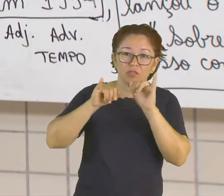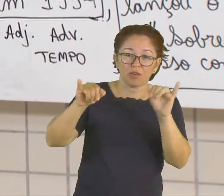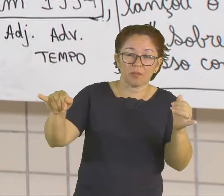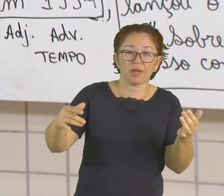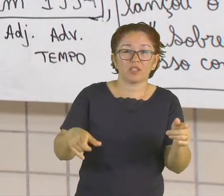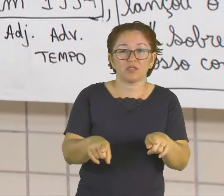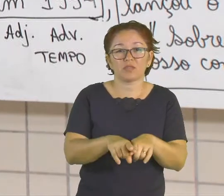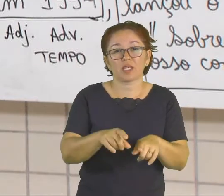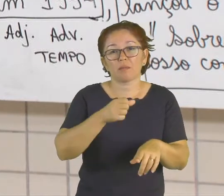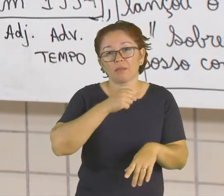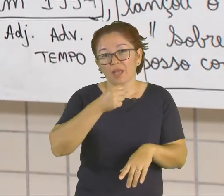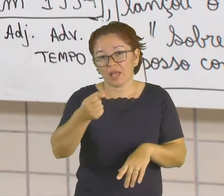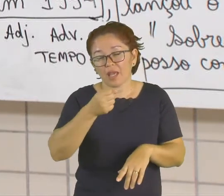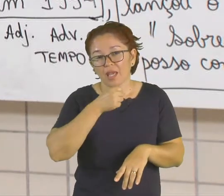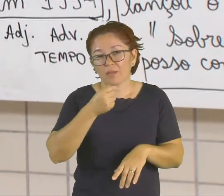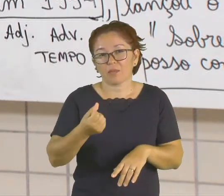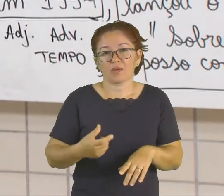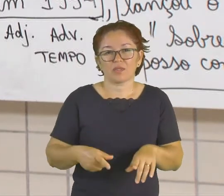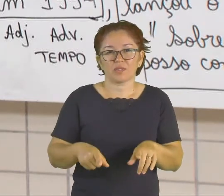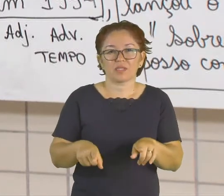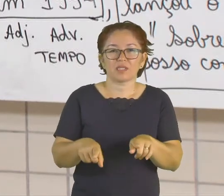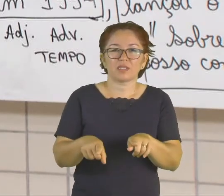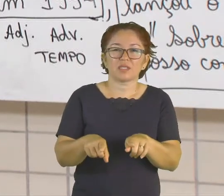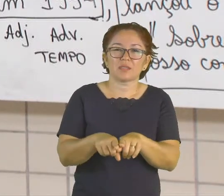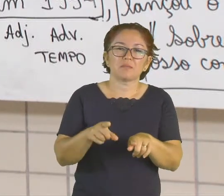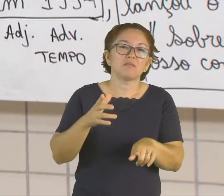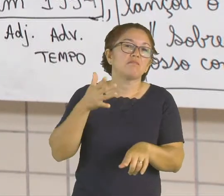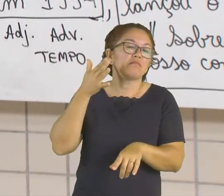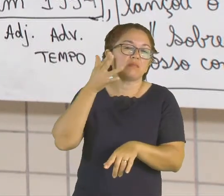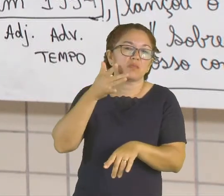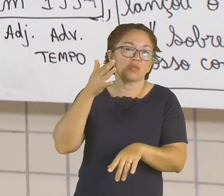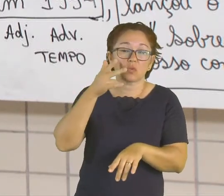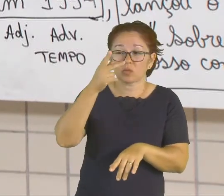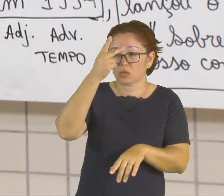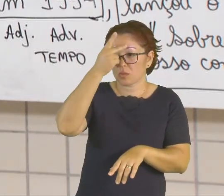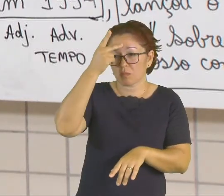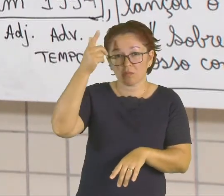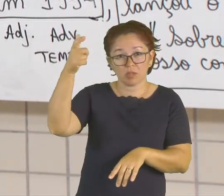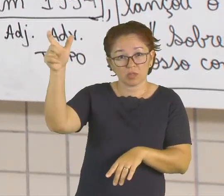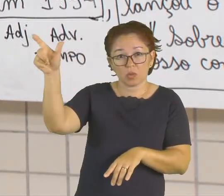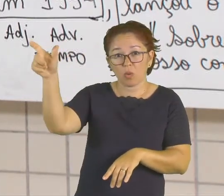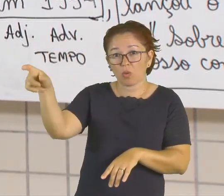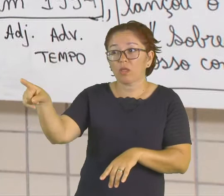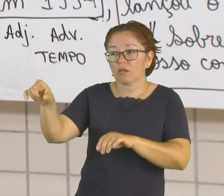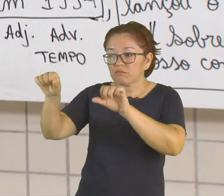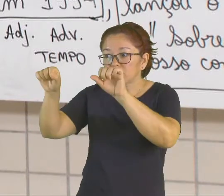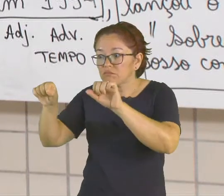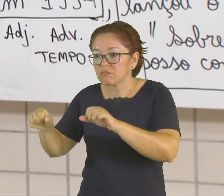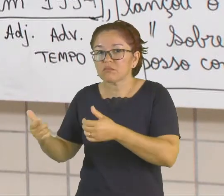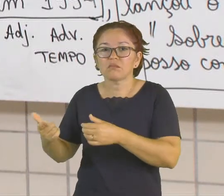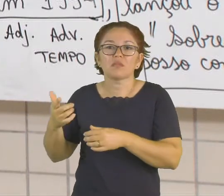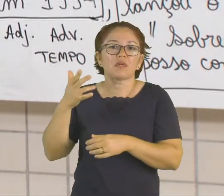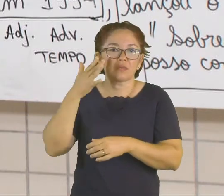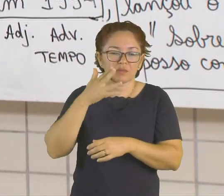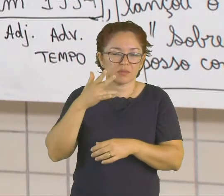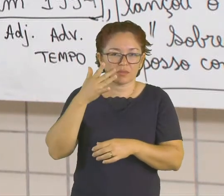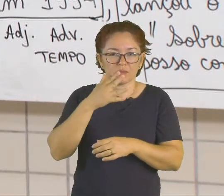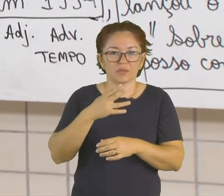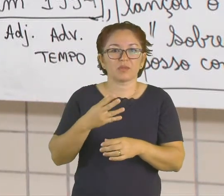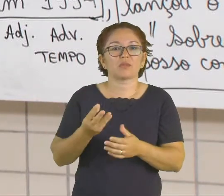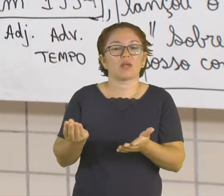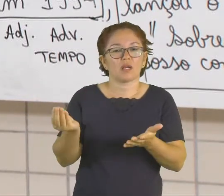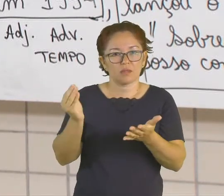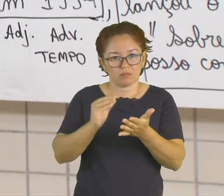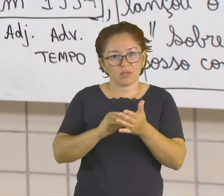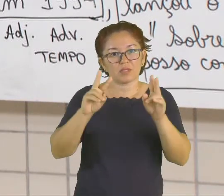geralmente tem o discurso de um especialista, de outra pessoa, né, de uma testemunha. Sempre vocês podem observar que eles vêm